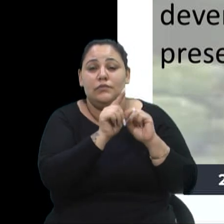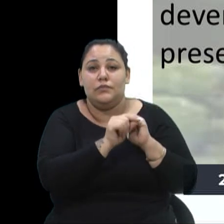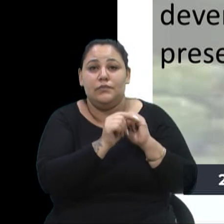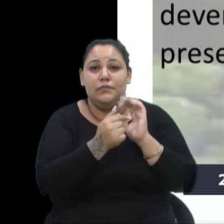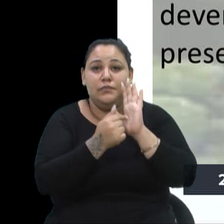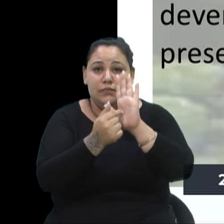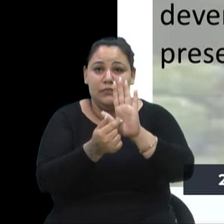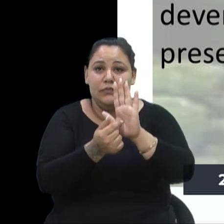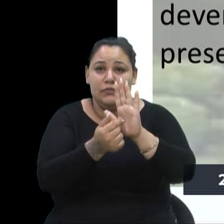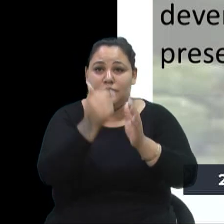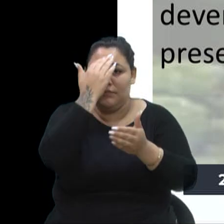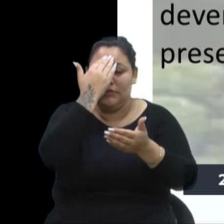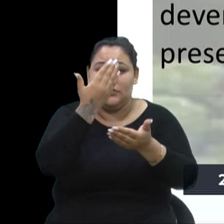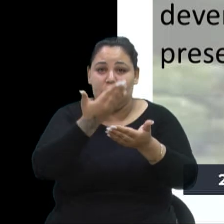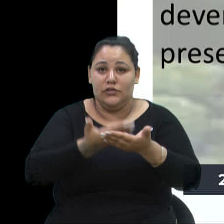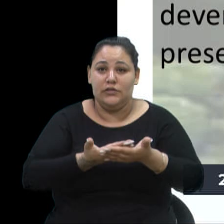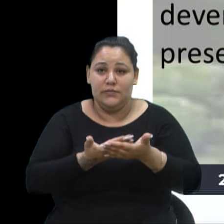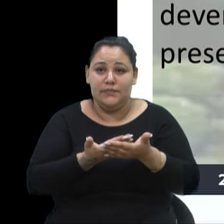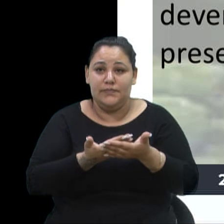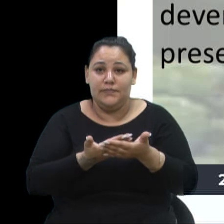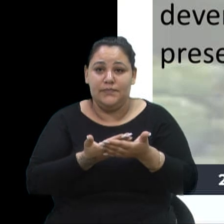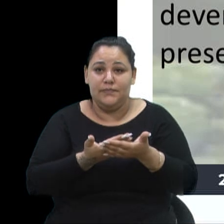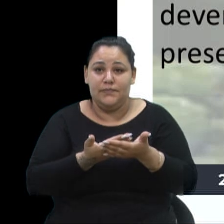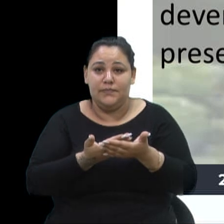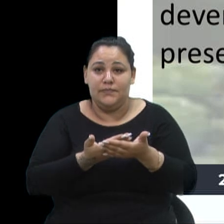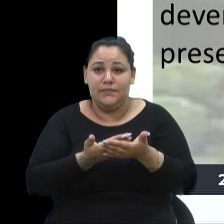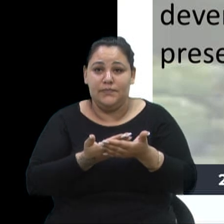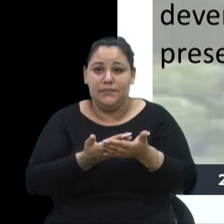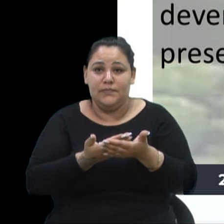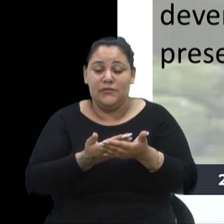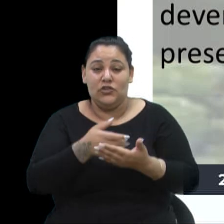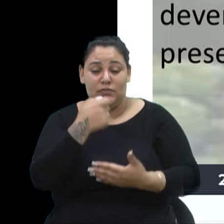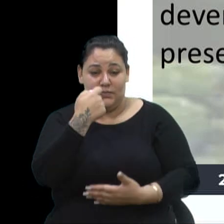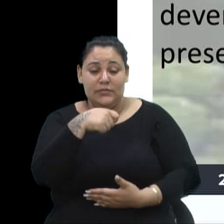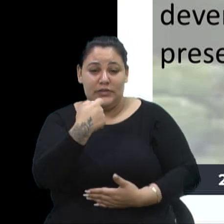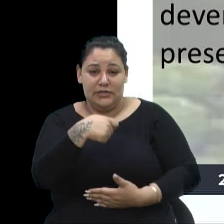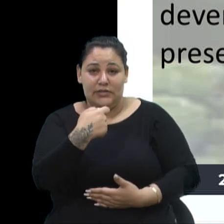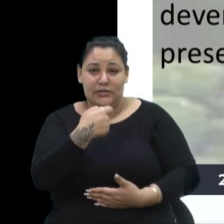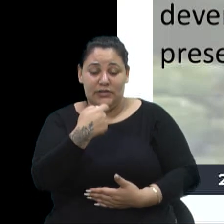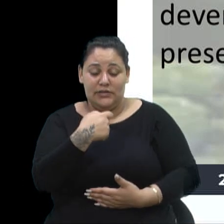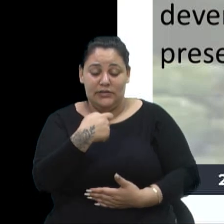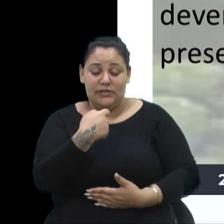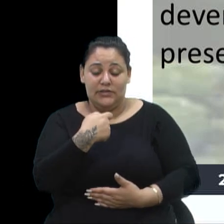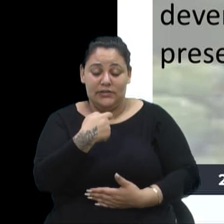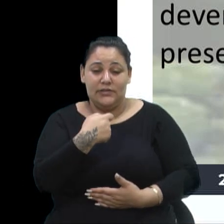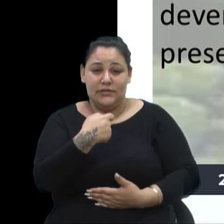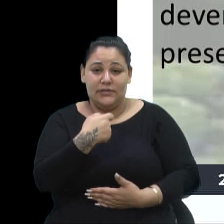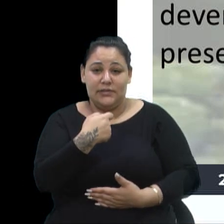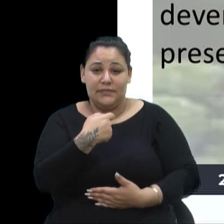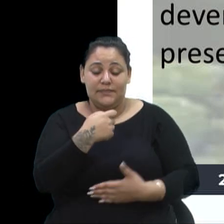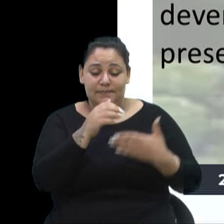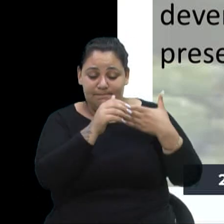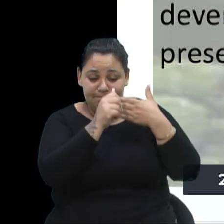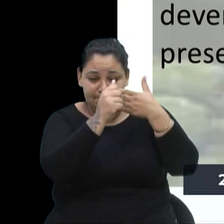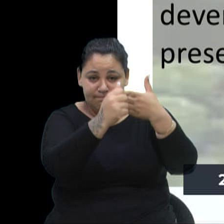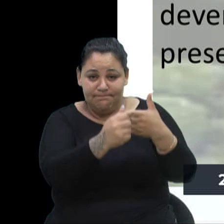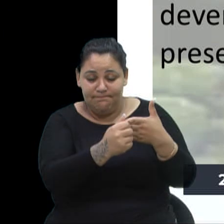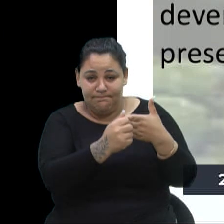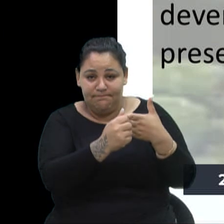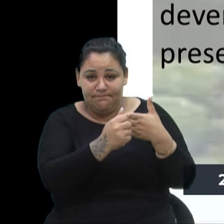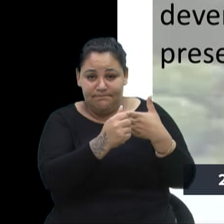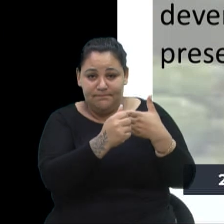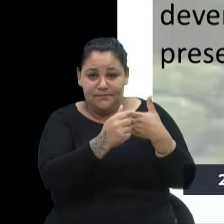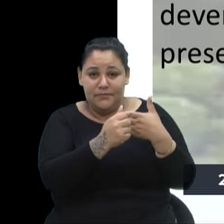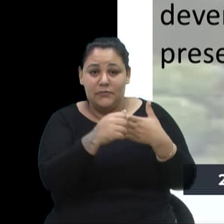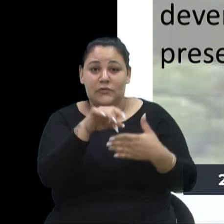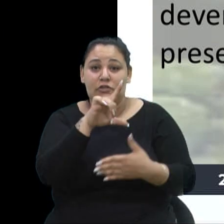acreditar que a gente precisa, seguindo essa premissa, né, nós